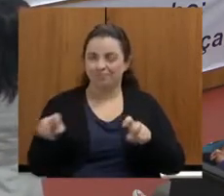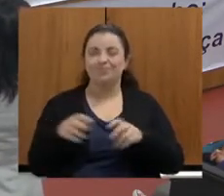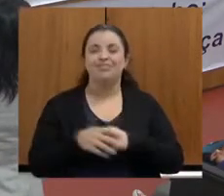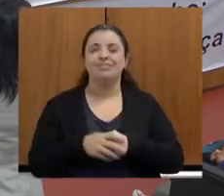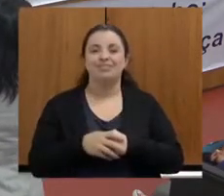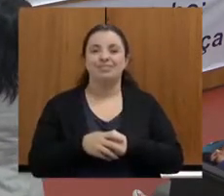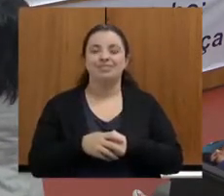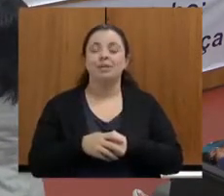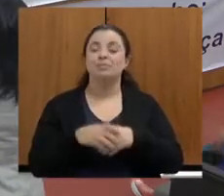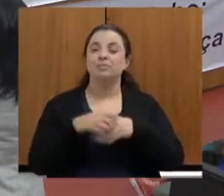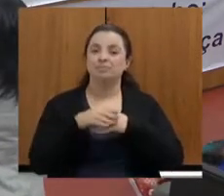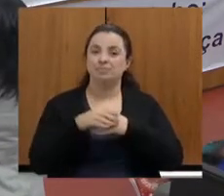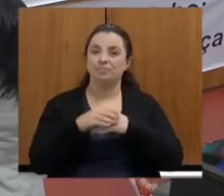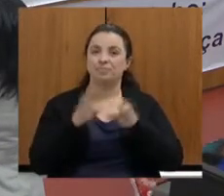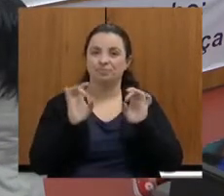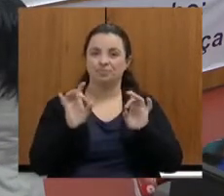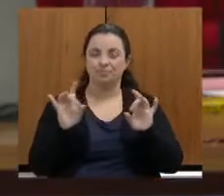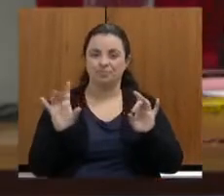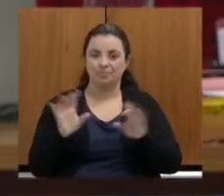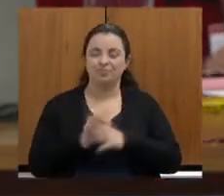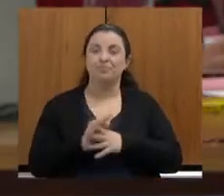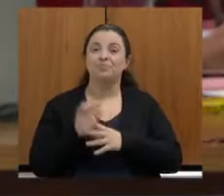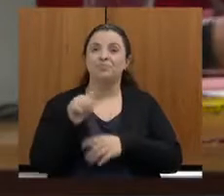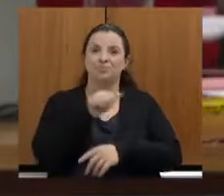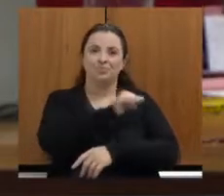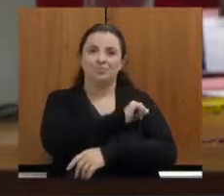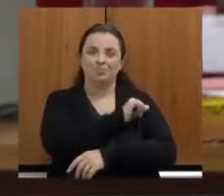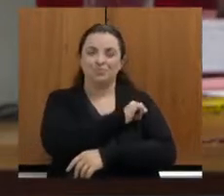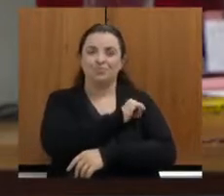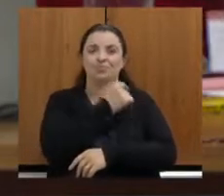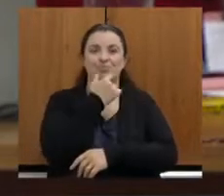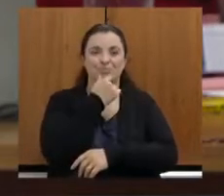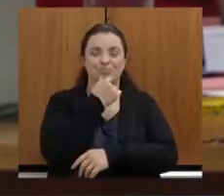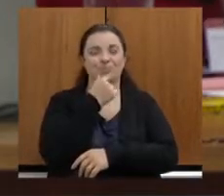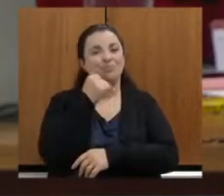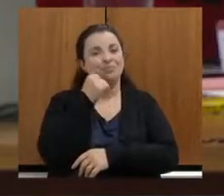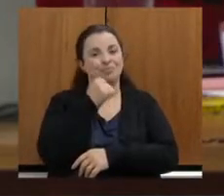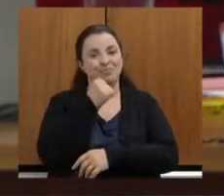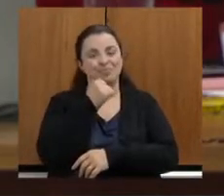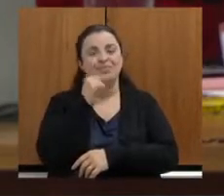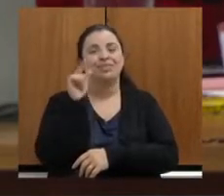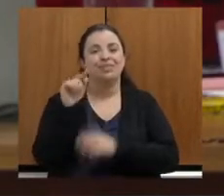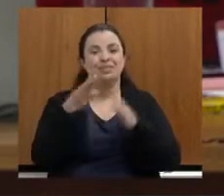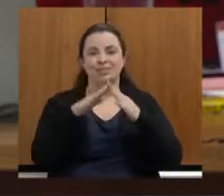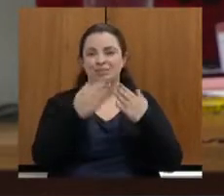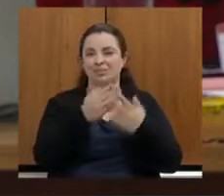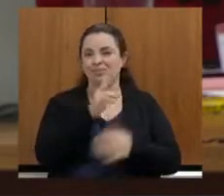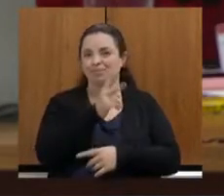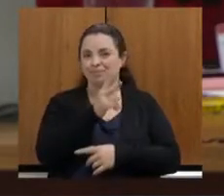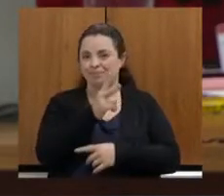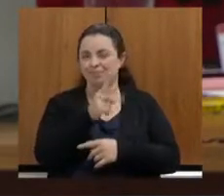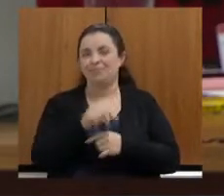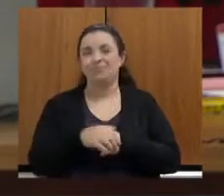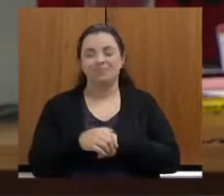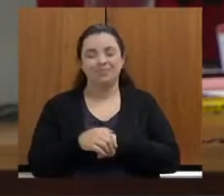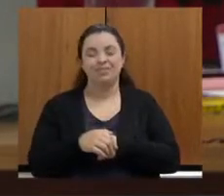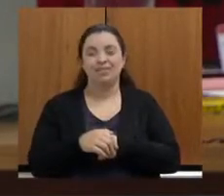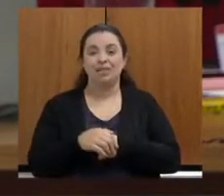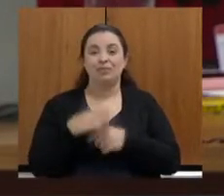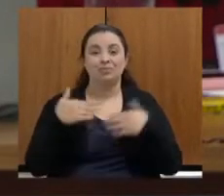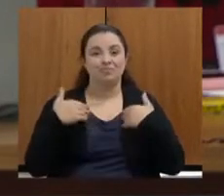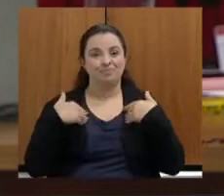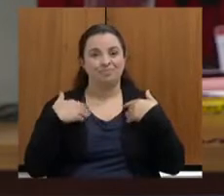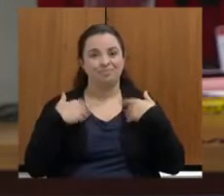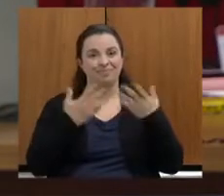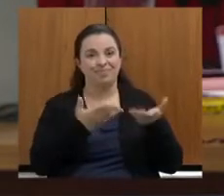saudades forma especial aos alunos e as alunas da Escola Estadual Antônio José Ribeiro Filho é uma alegria poder